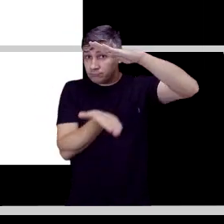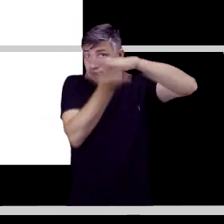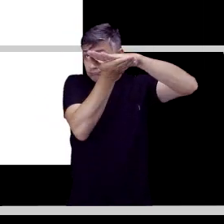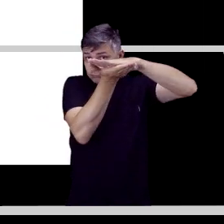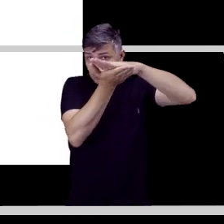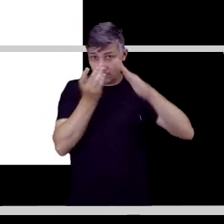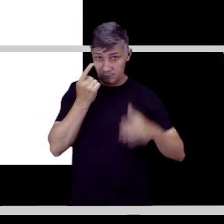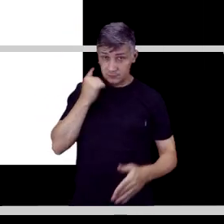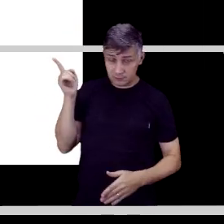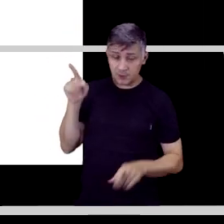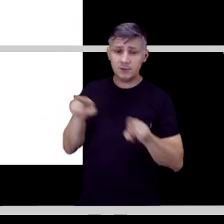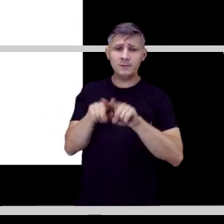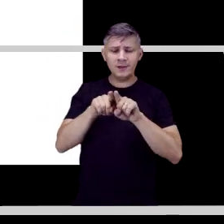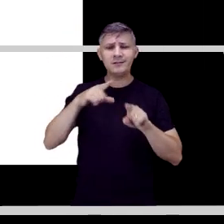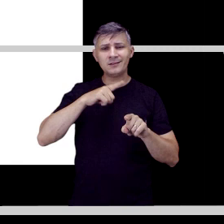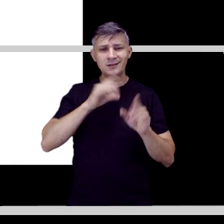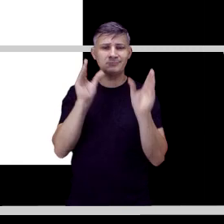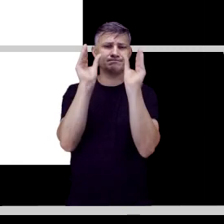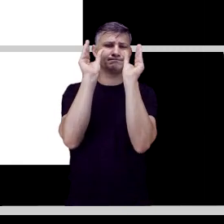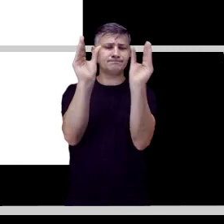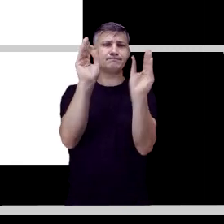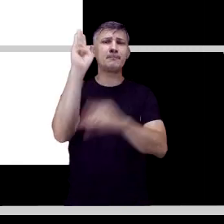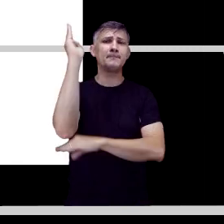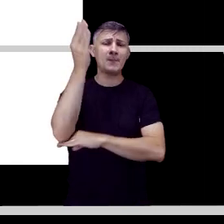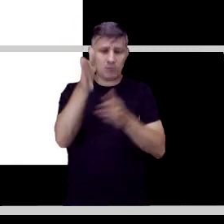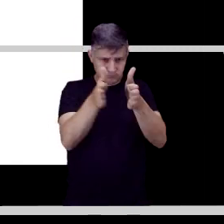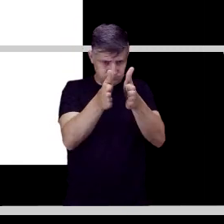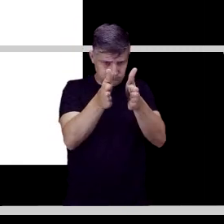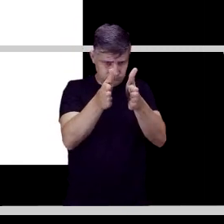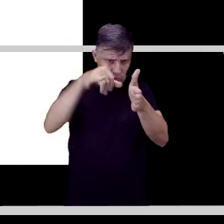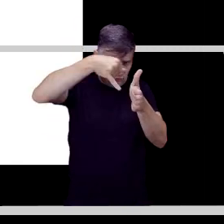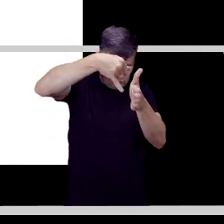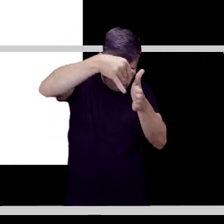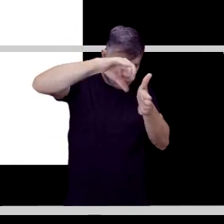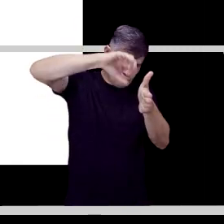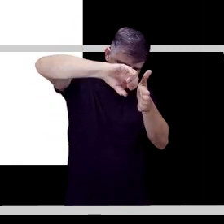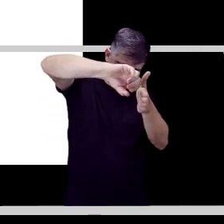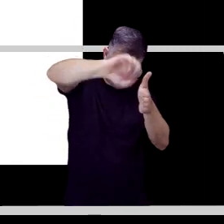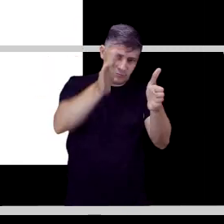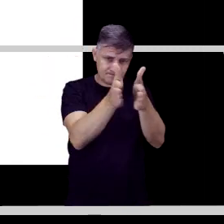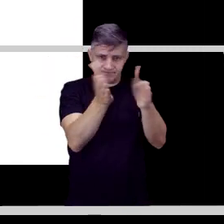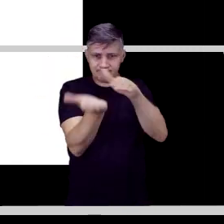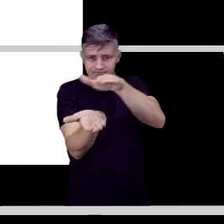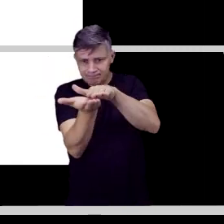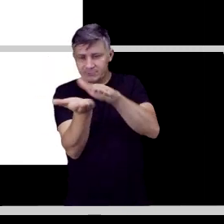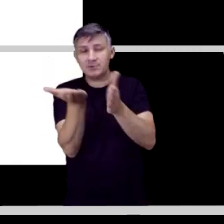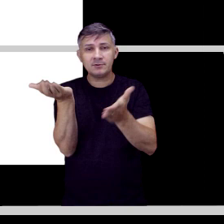com essa forma de madeira também laminada colada, pranchas de pinos,